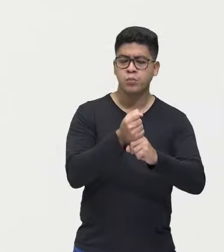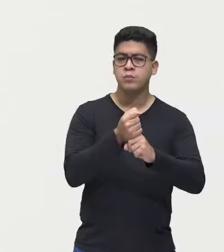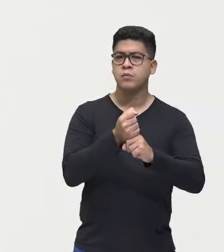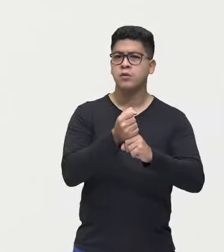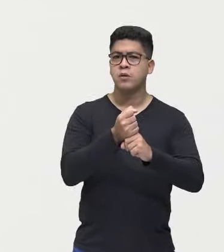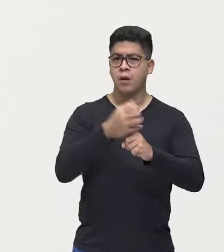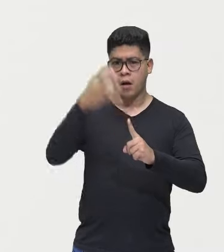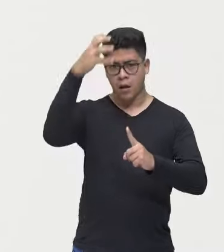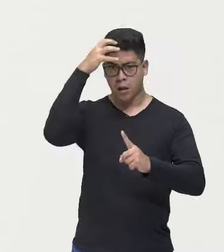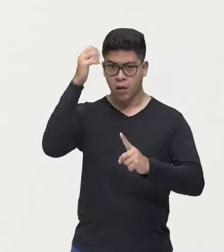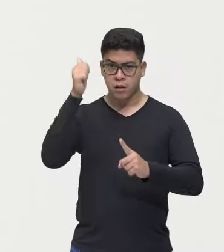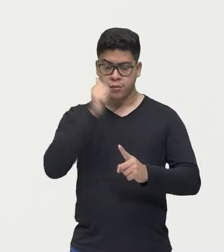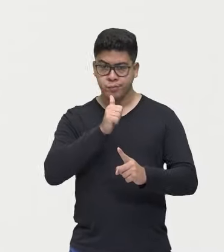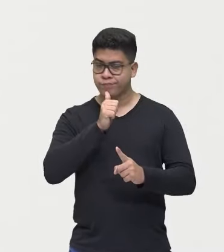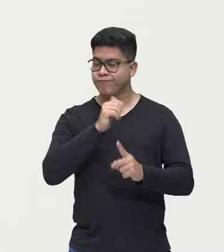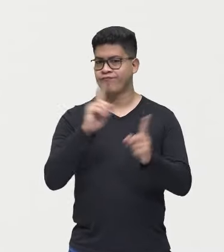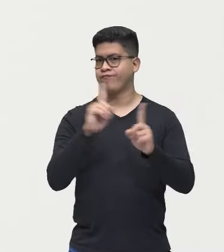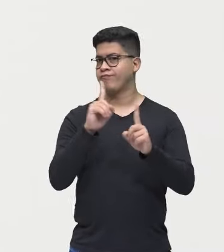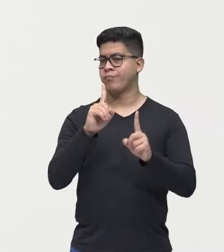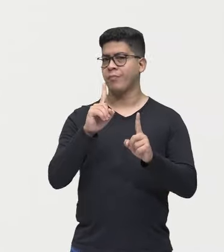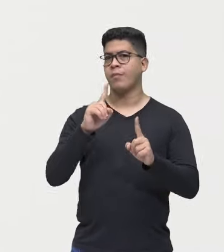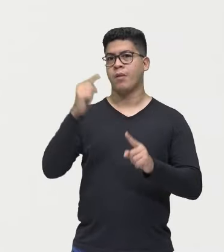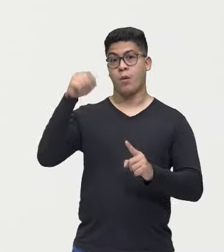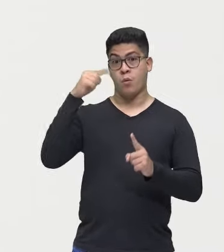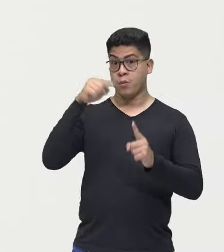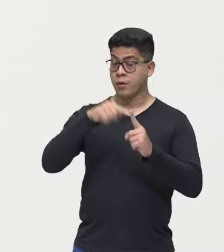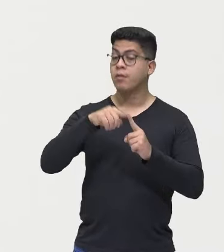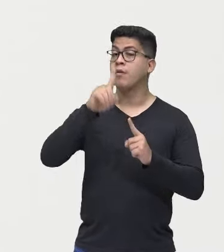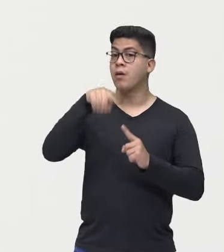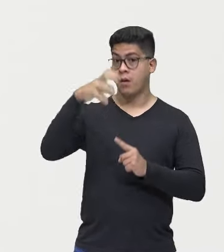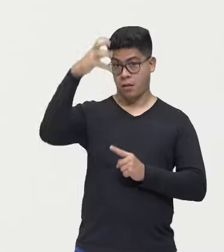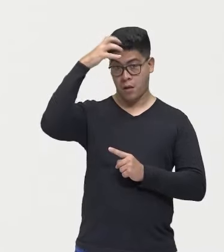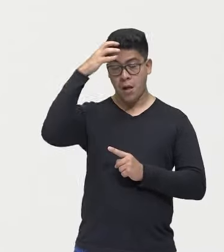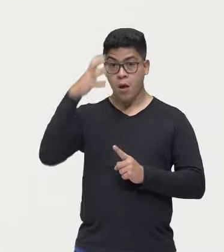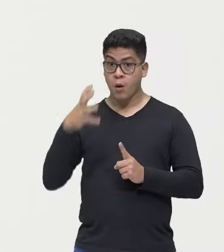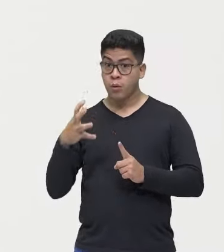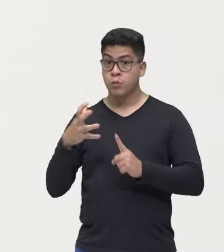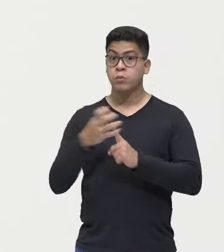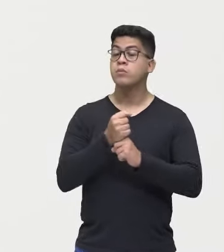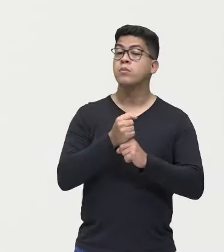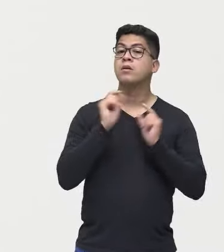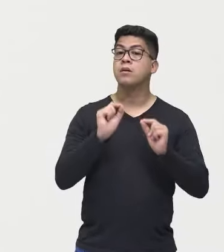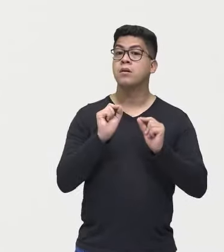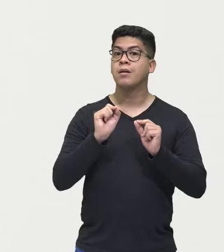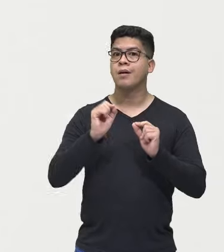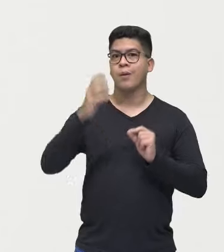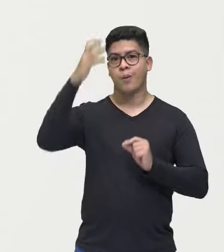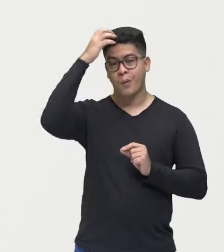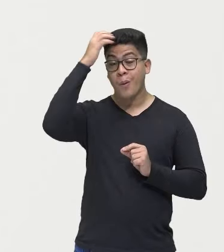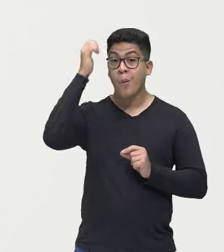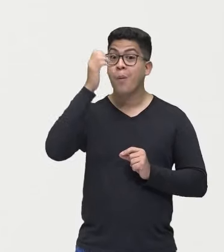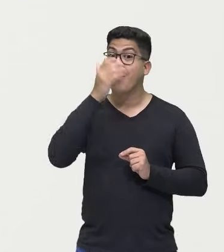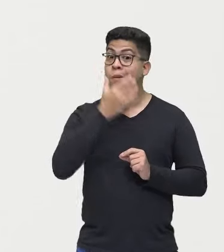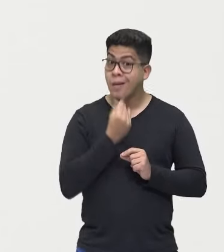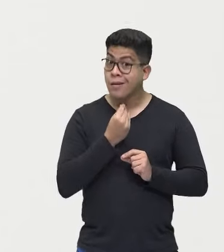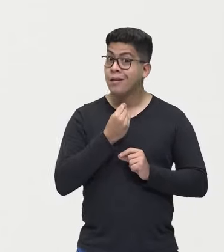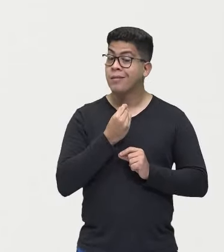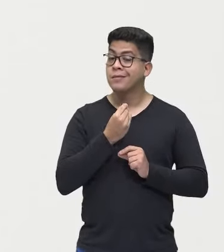essa aqui está eliminada. 3, sua origem se deu do jogo chaturanga. Jogo